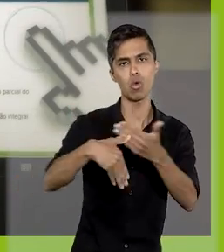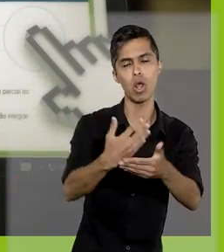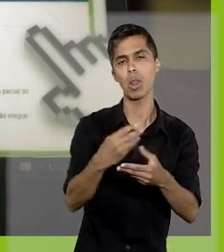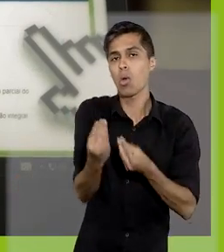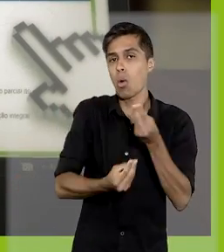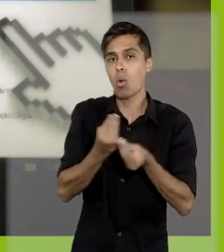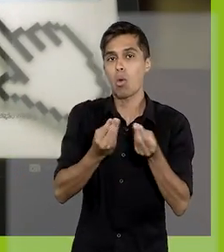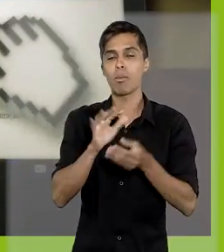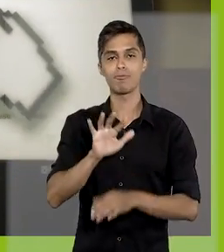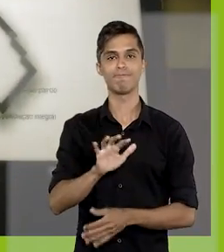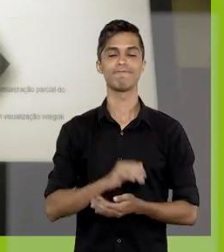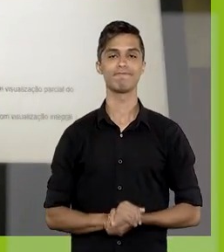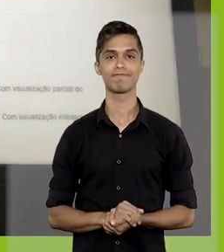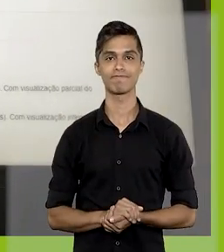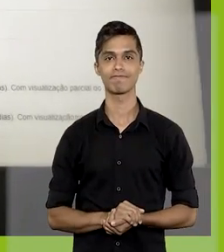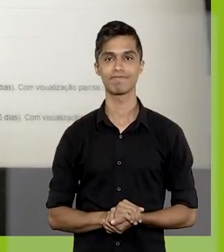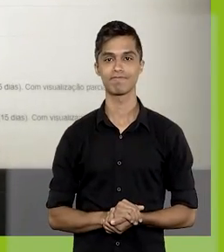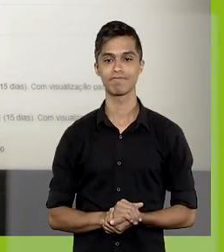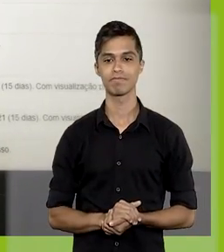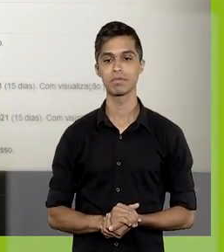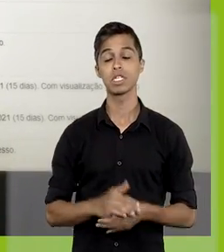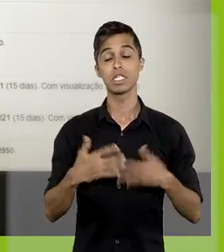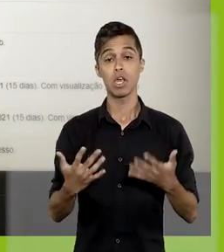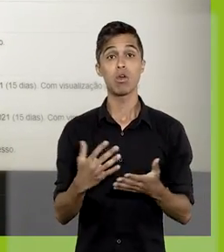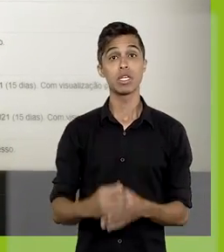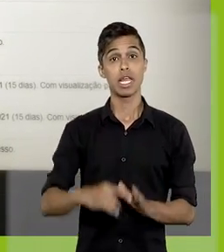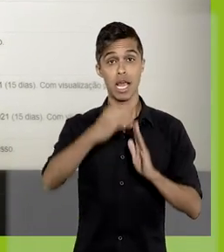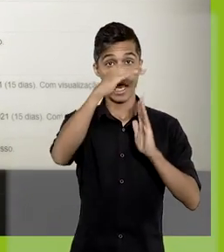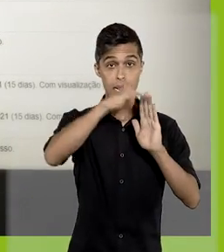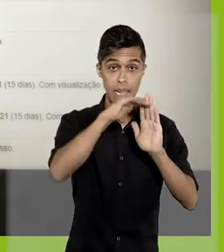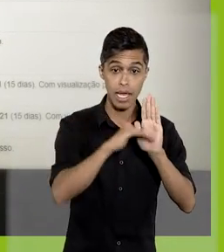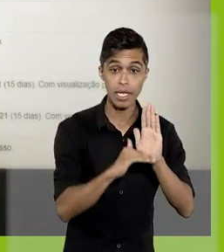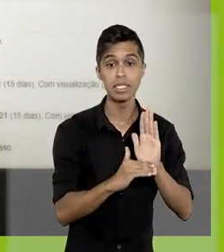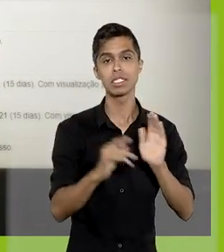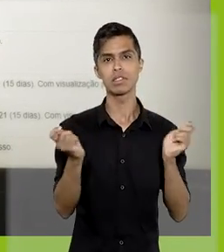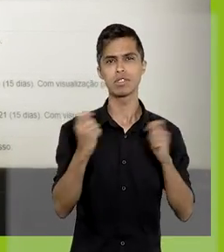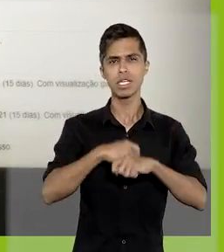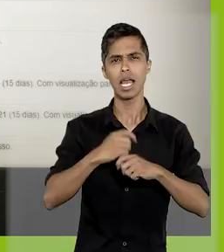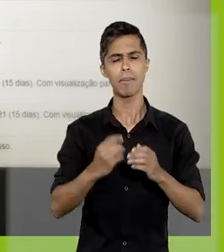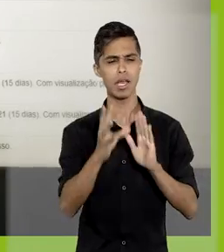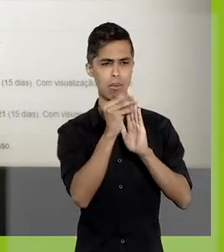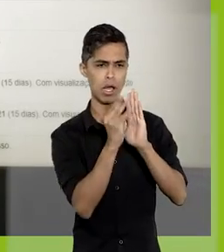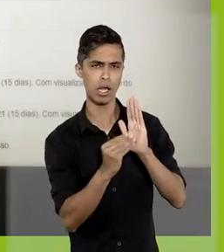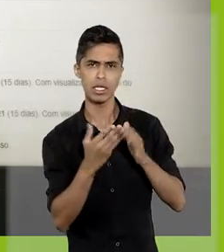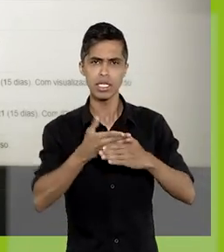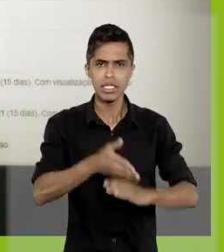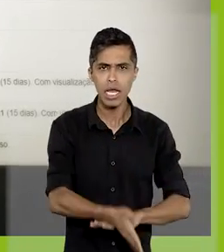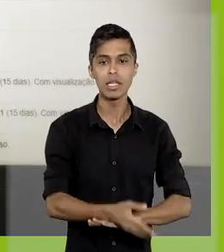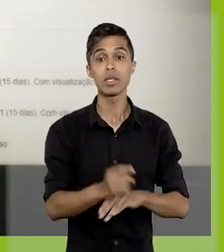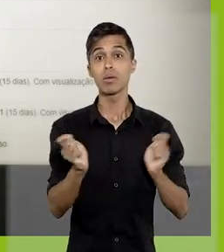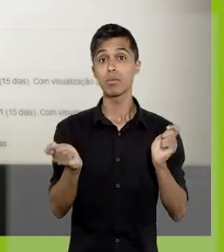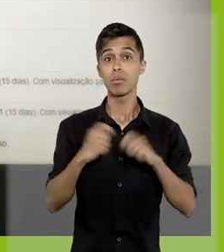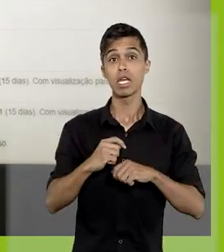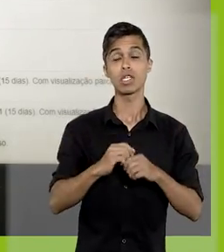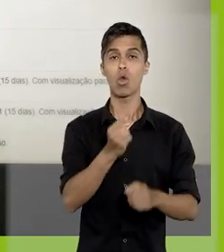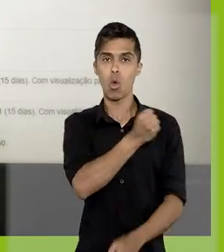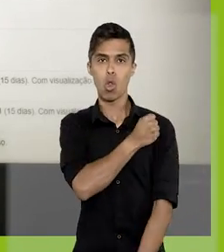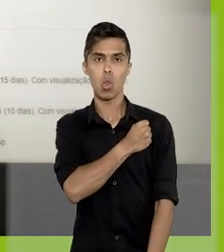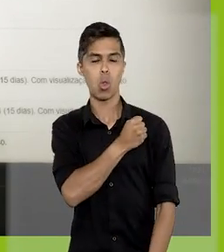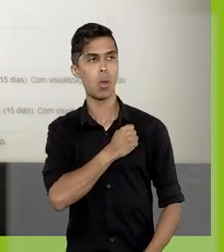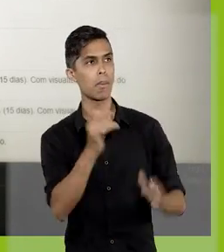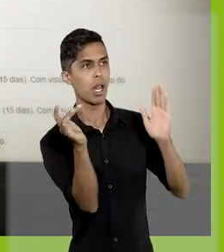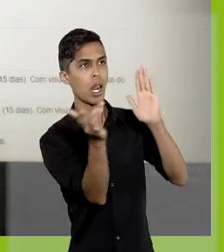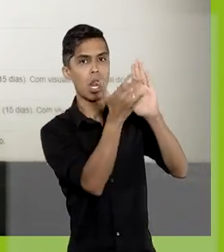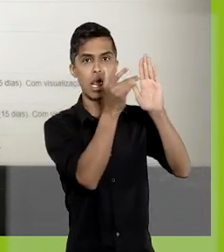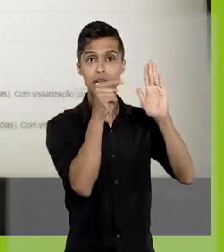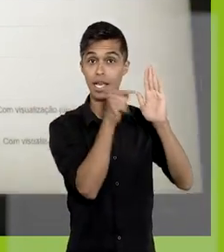do processo. Na lista de protocolo, para acessar conteúdos, é só clicar sobre o número correspondente ao